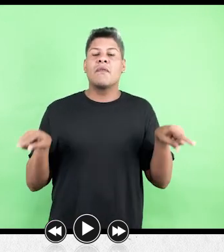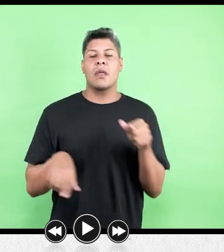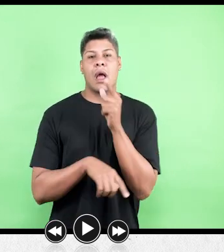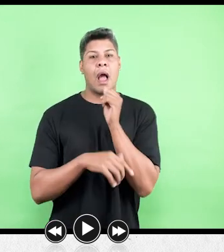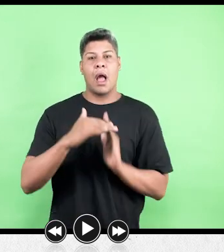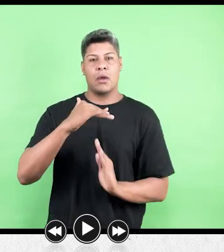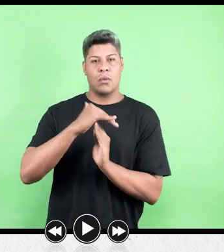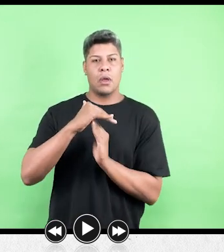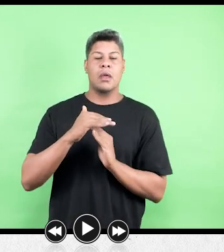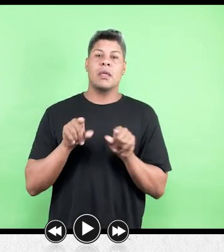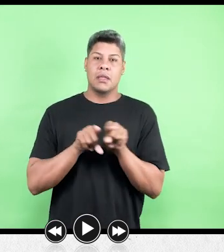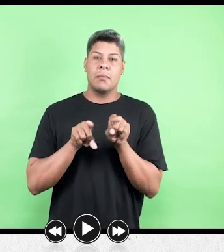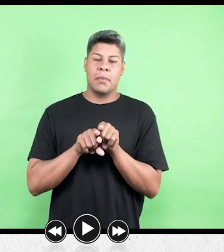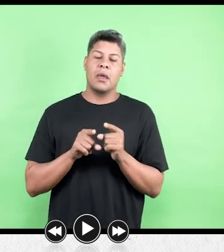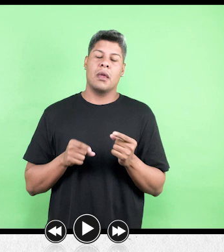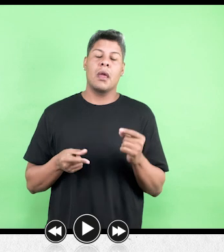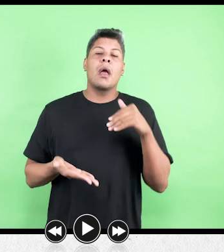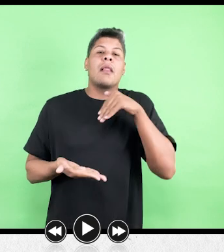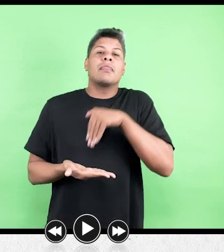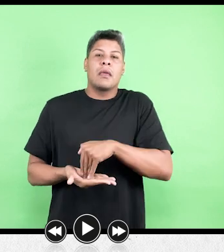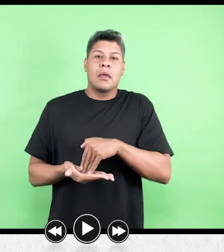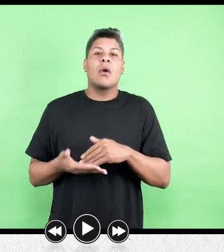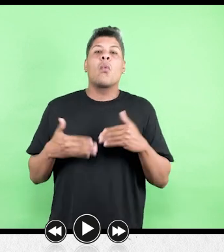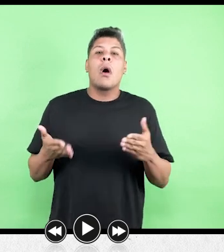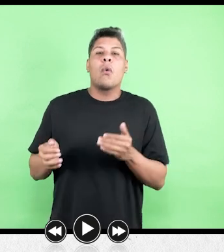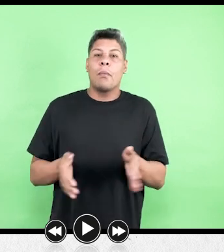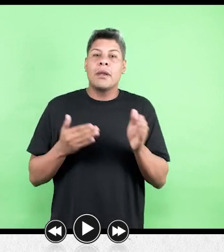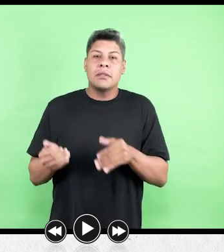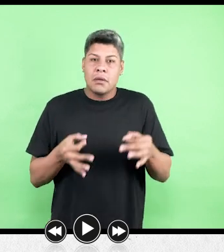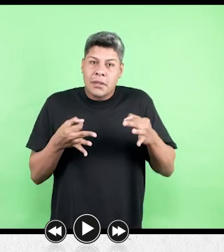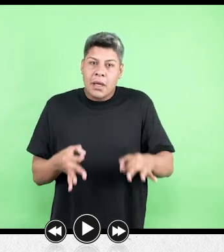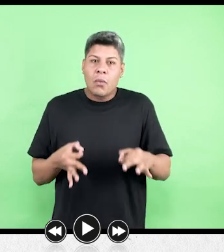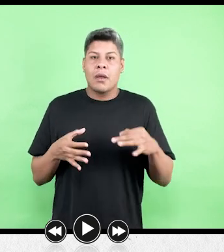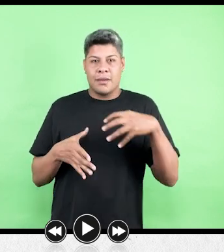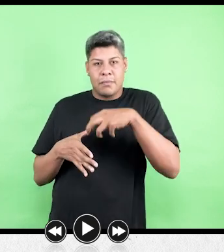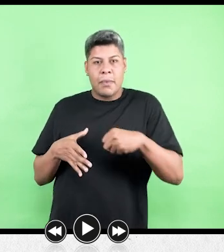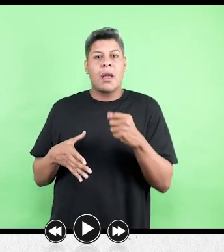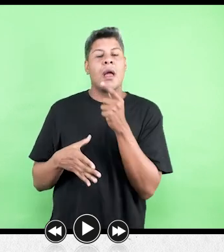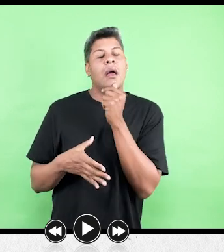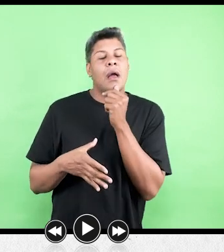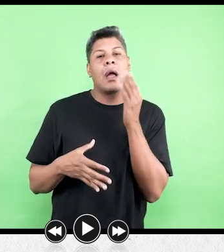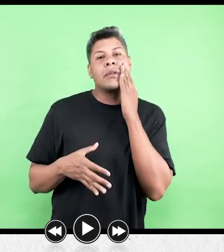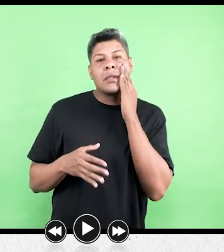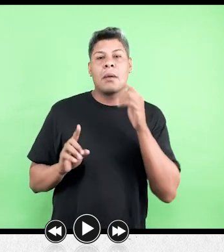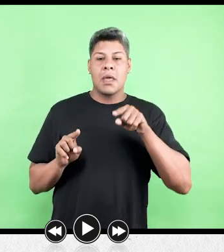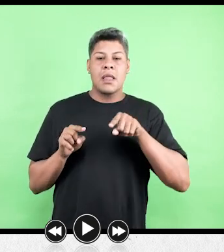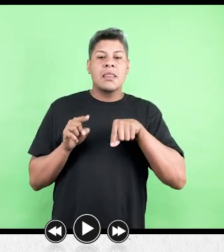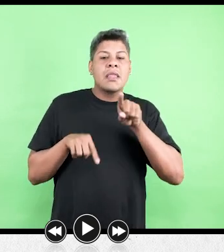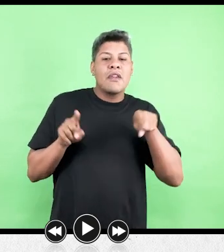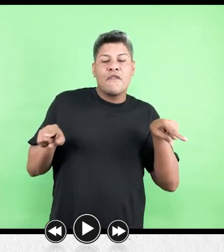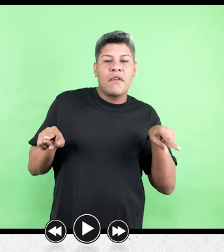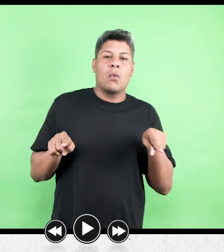água e mínimo de água, qual que é a operação adequada de captação e as condições, né, quando o nível de água estiver abaixo do